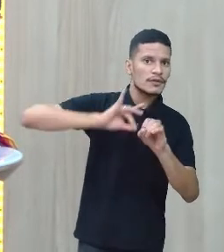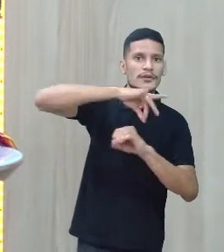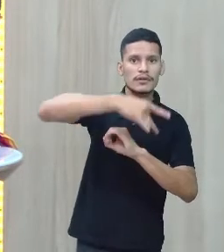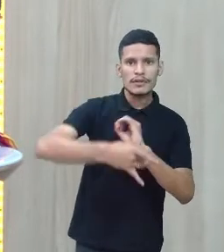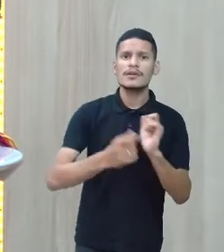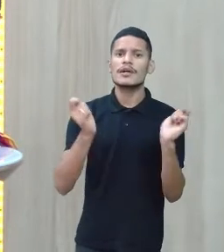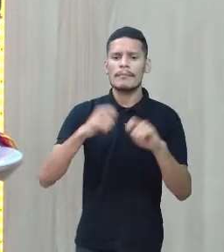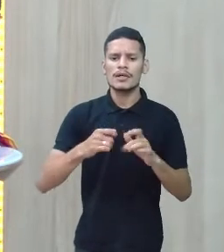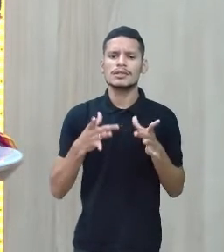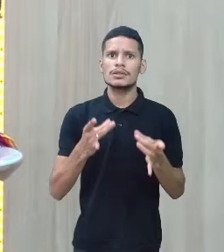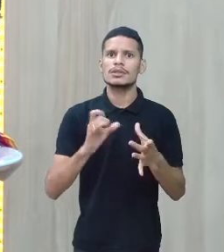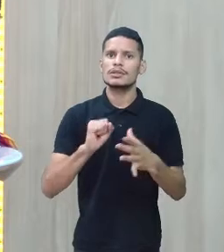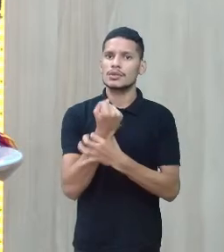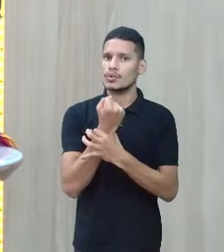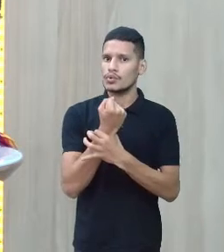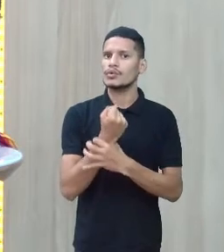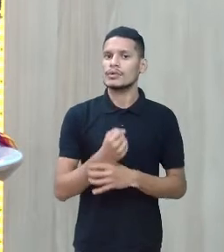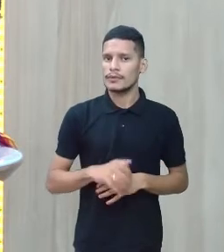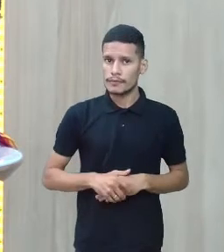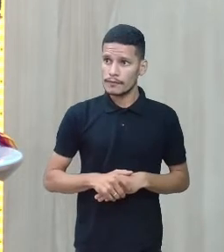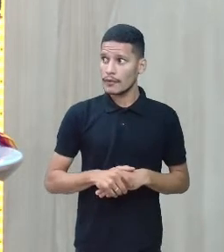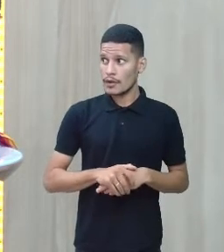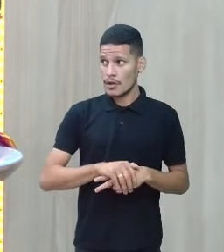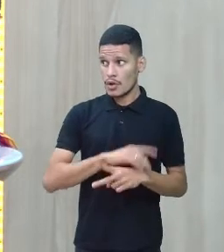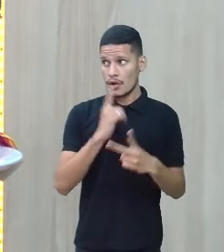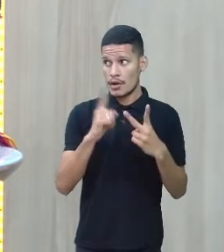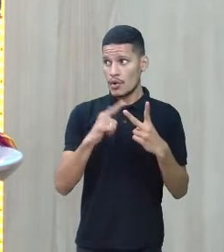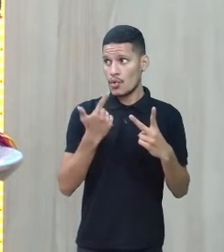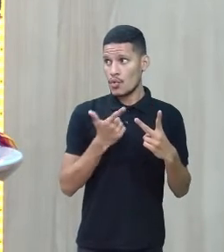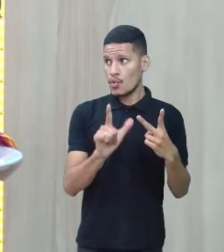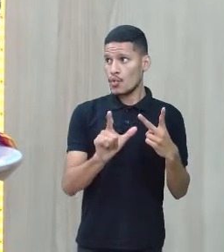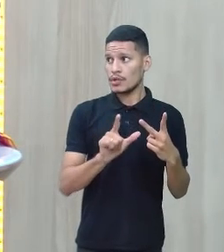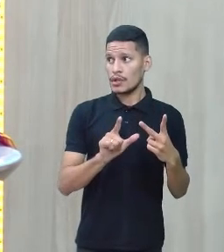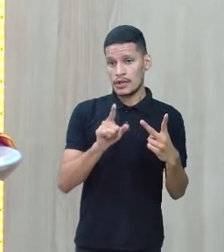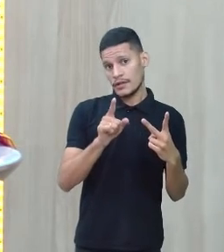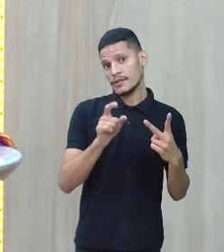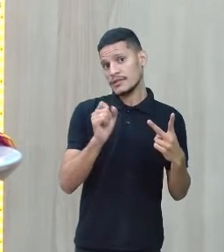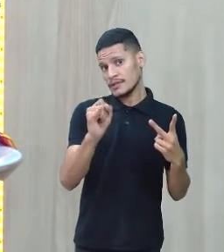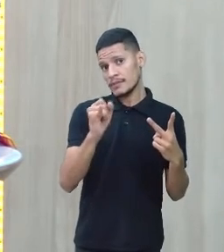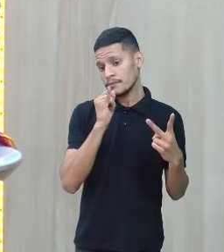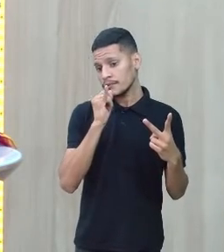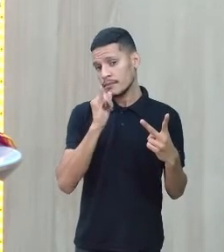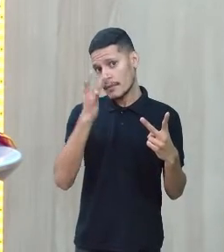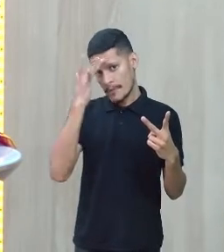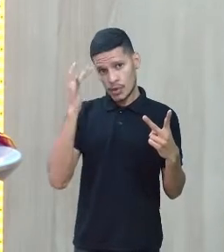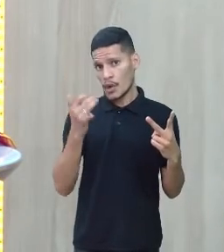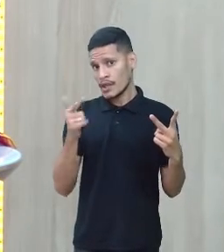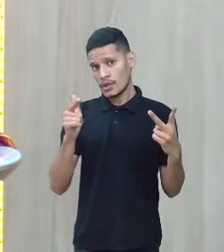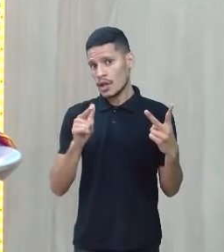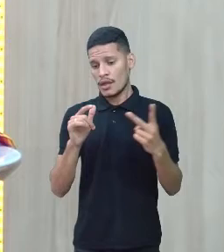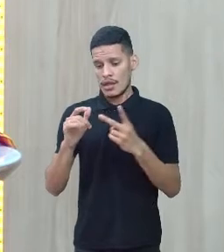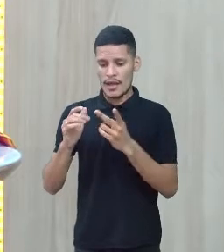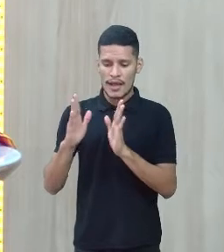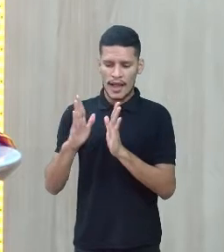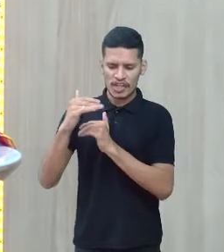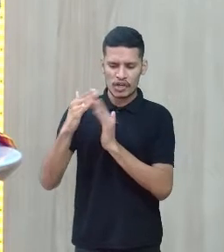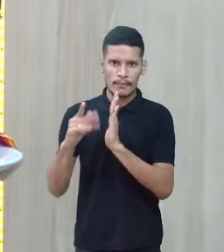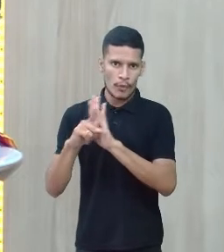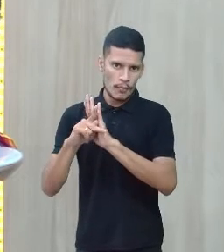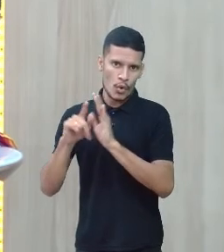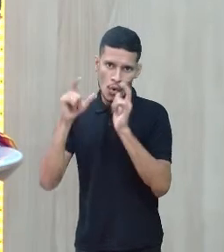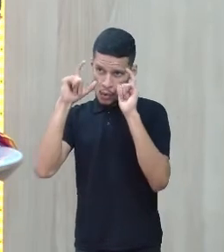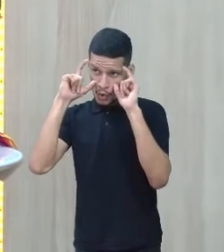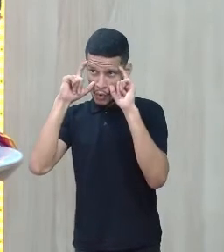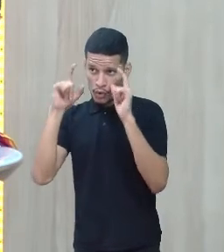uma melhor segurança, né? De segurar. A outra, para quem não tem uma caixinha, né? Como a gente conseguiu, a gente pegou